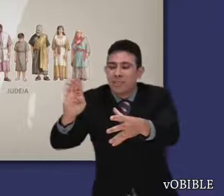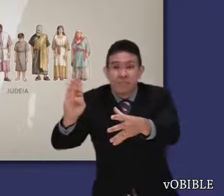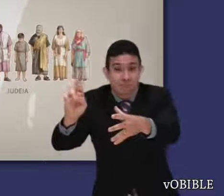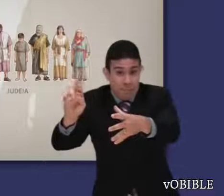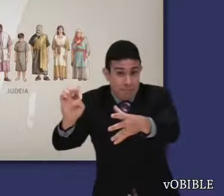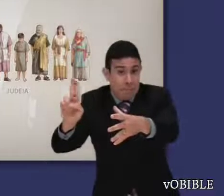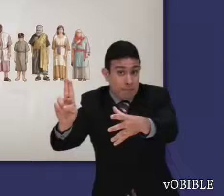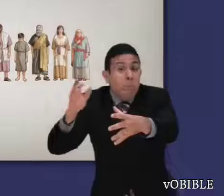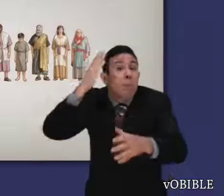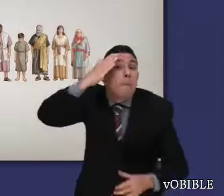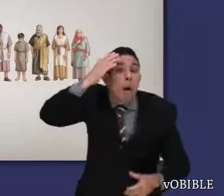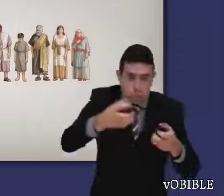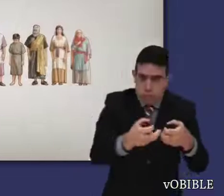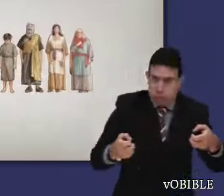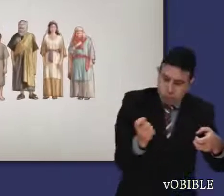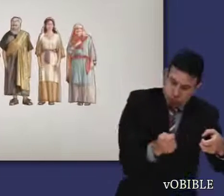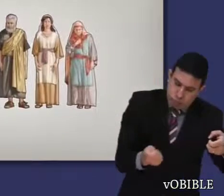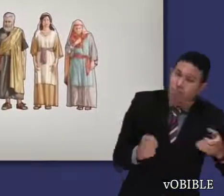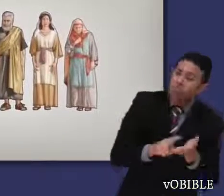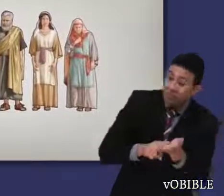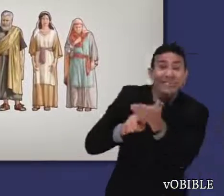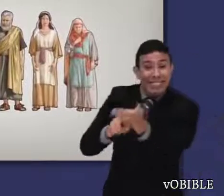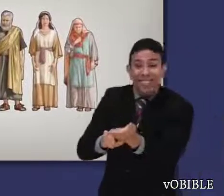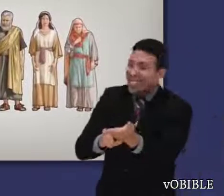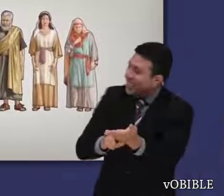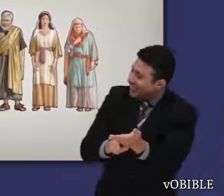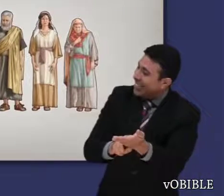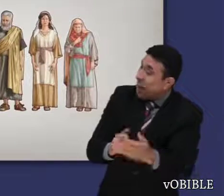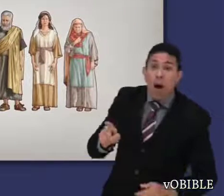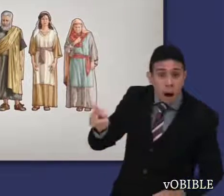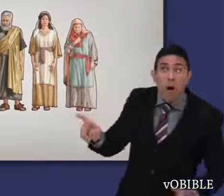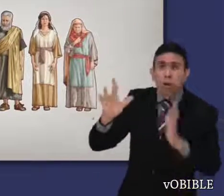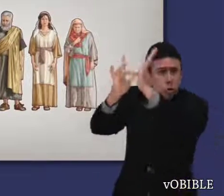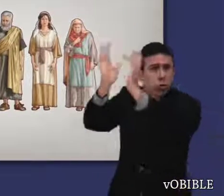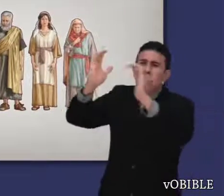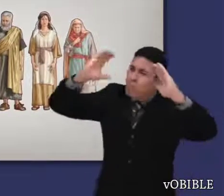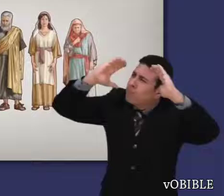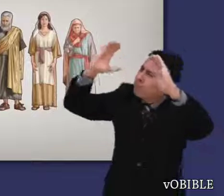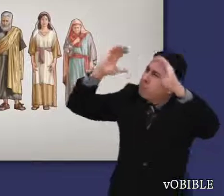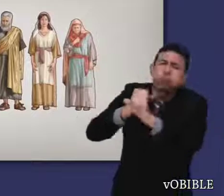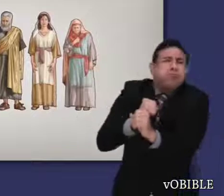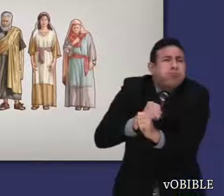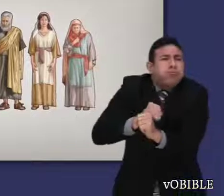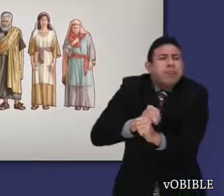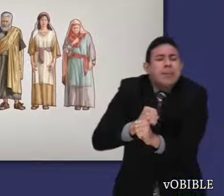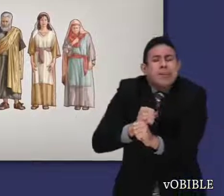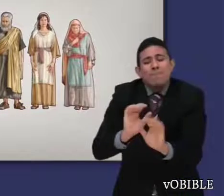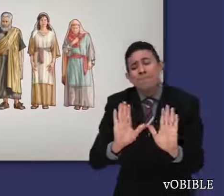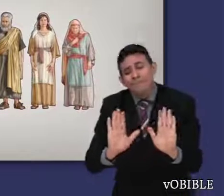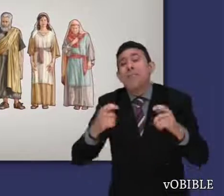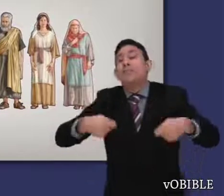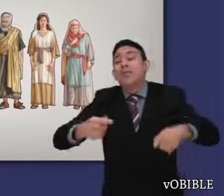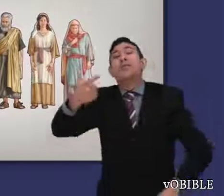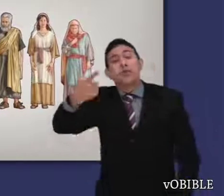Judéia. Muitos deles já eram cristãos há anos, mas em sentido espiritual, eles voltaram a